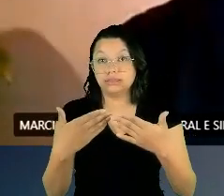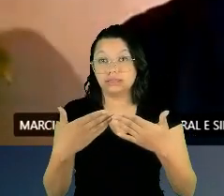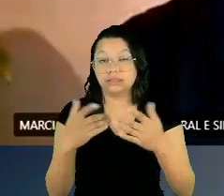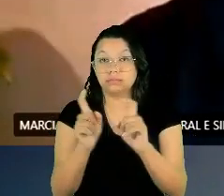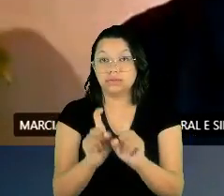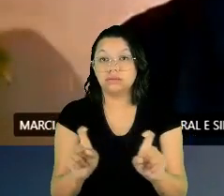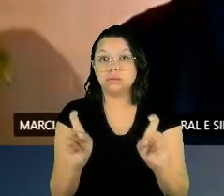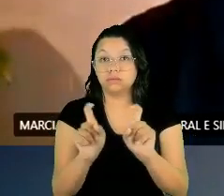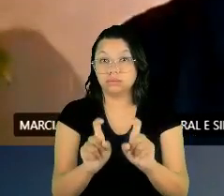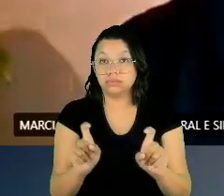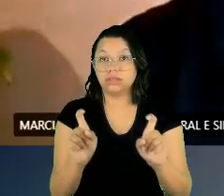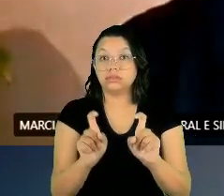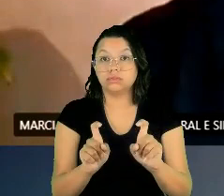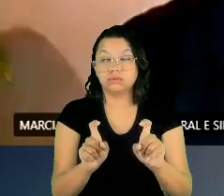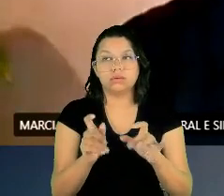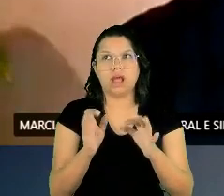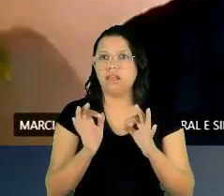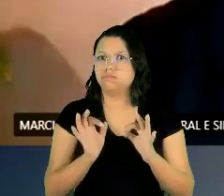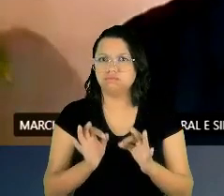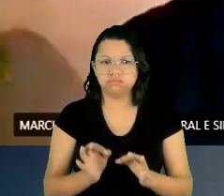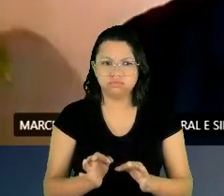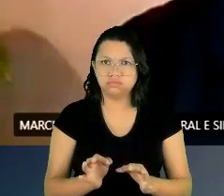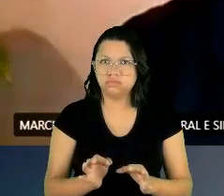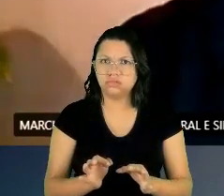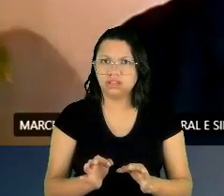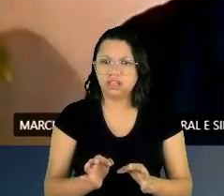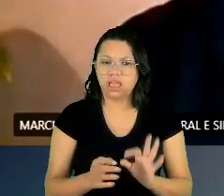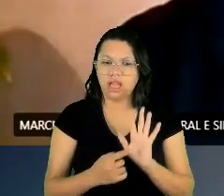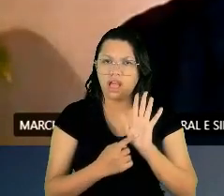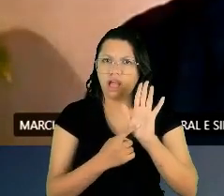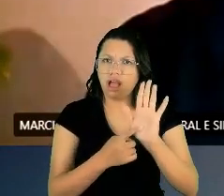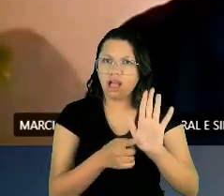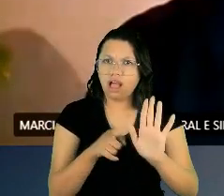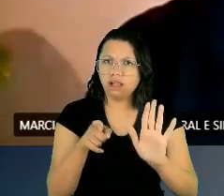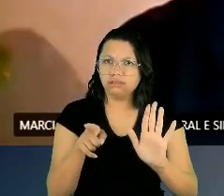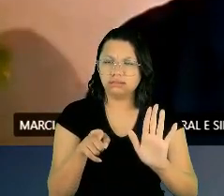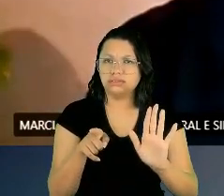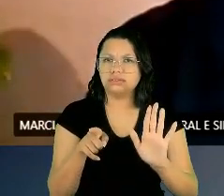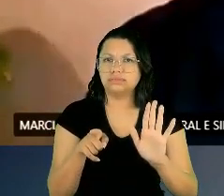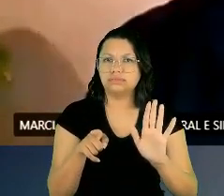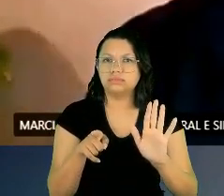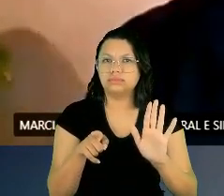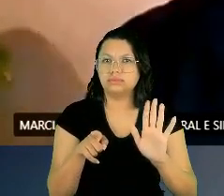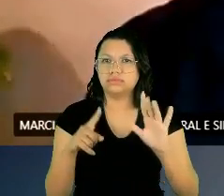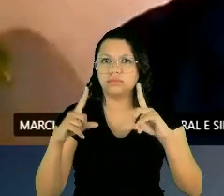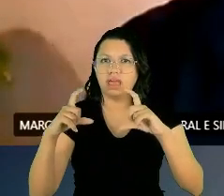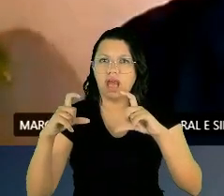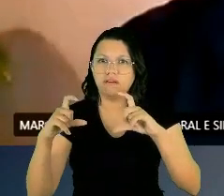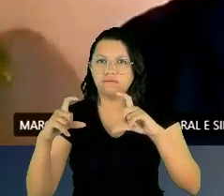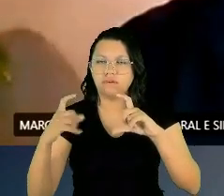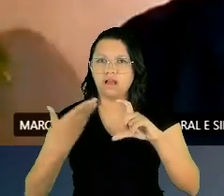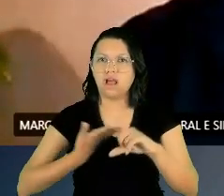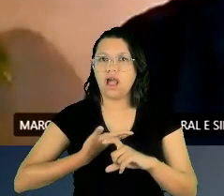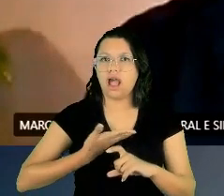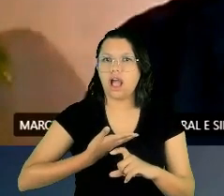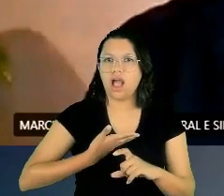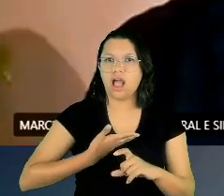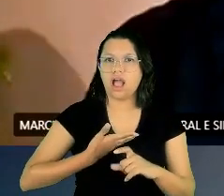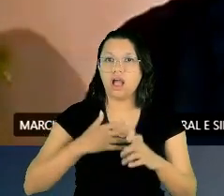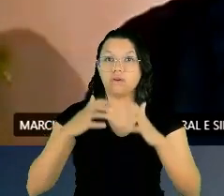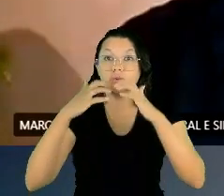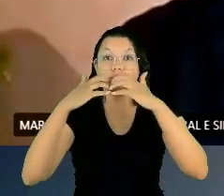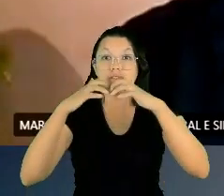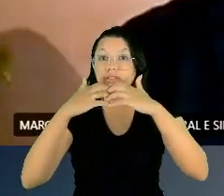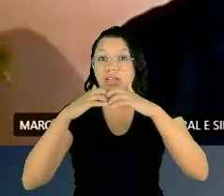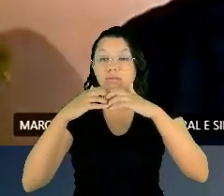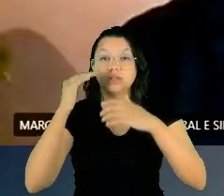propostas apresentadas pelo computador, eles não sabiam, injustas, apareceram lá e com a foto do